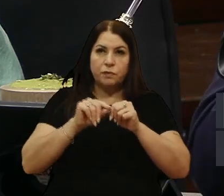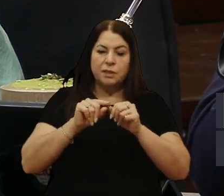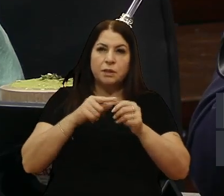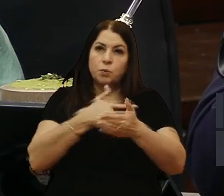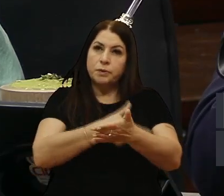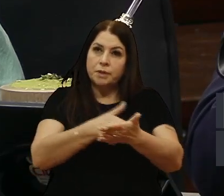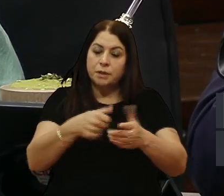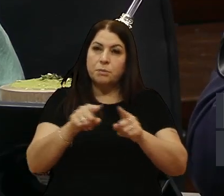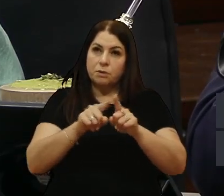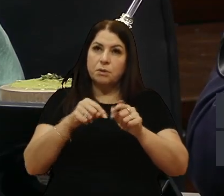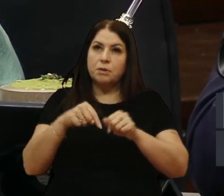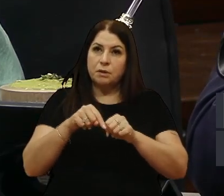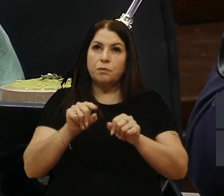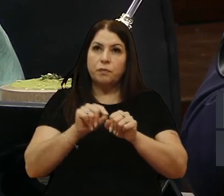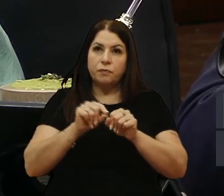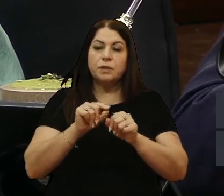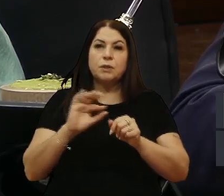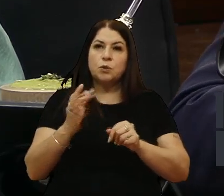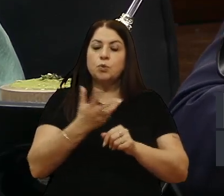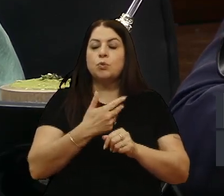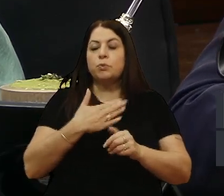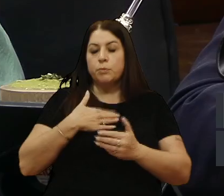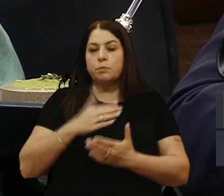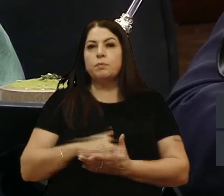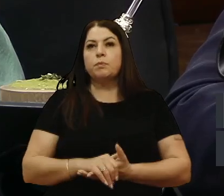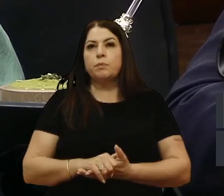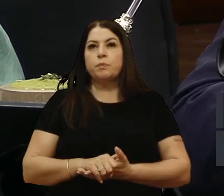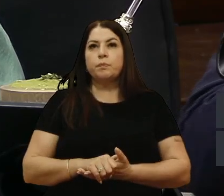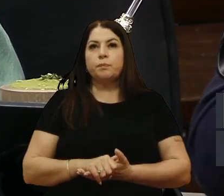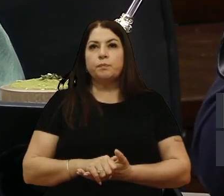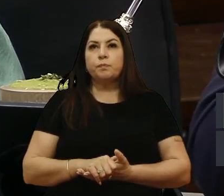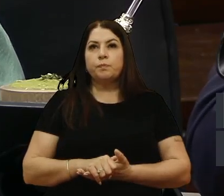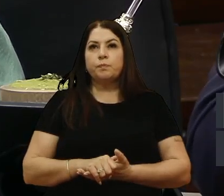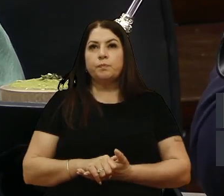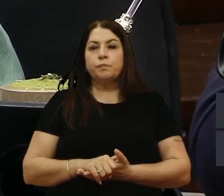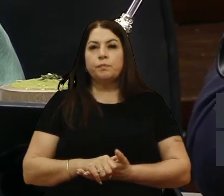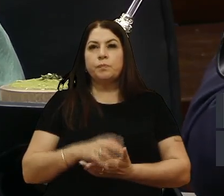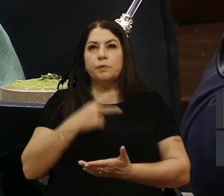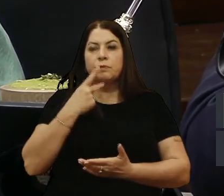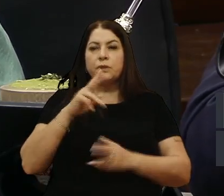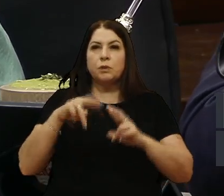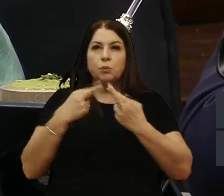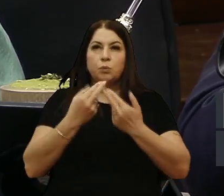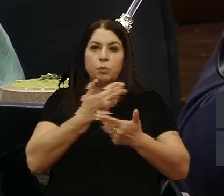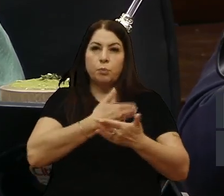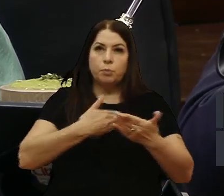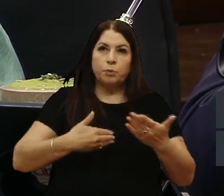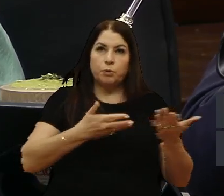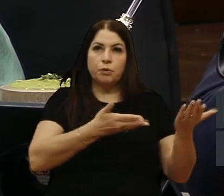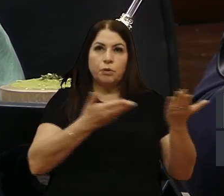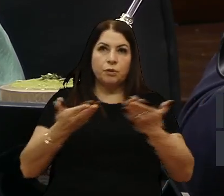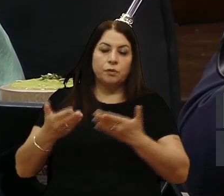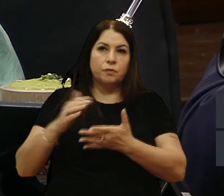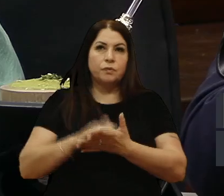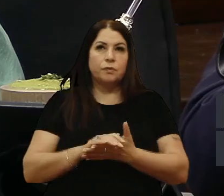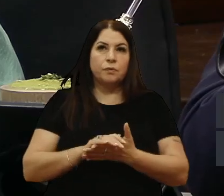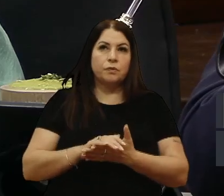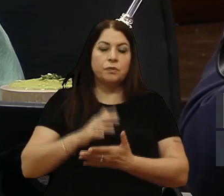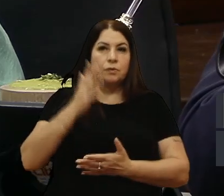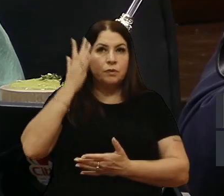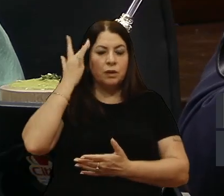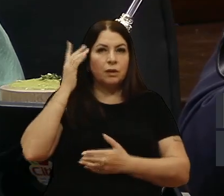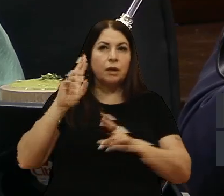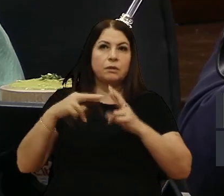exames, né? Inclusive, eu estou fazendo todos os meus. Falar da audiência pública, convidar o pessoal para amanhã,